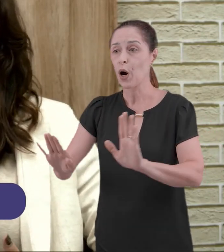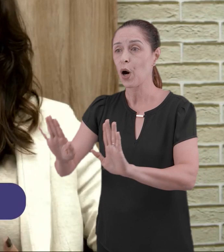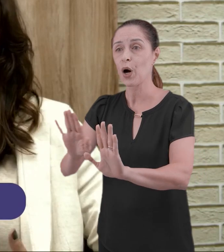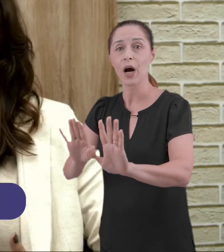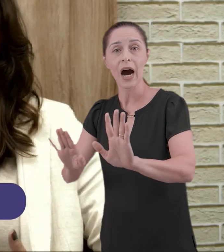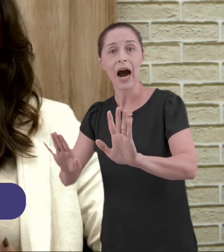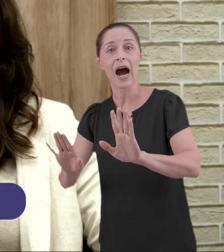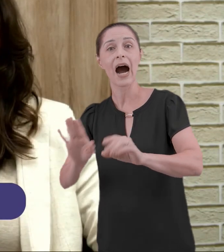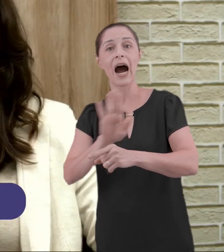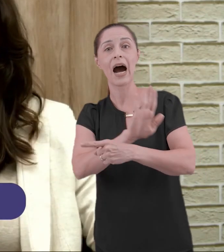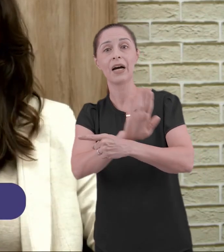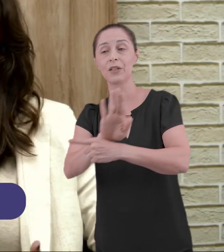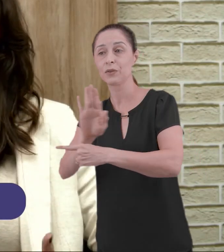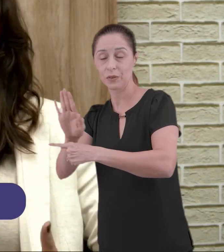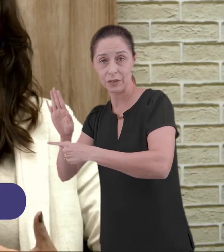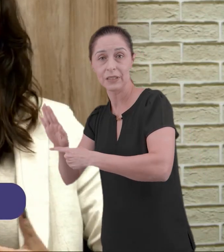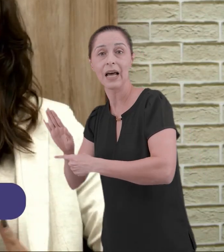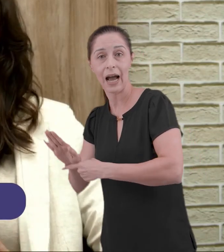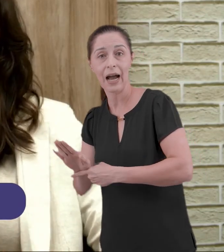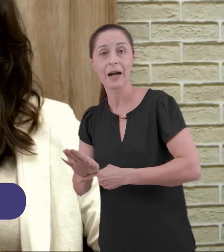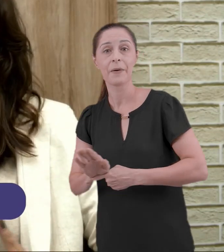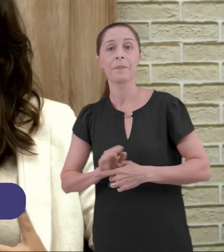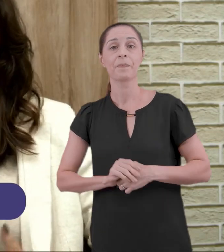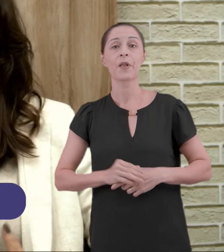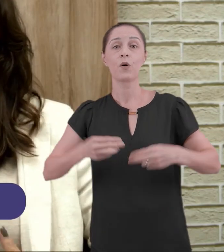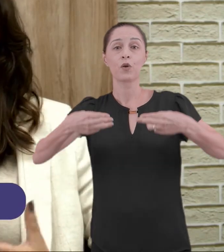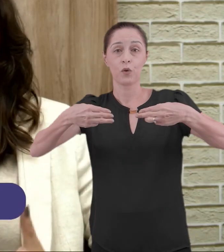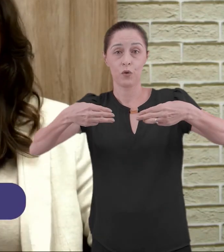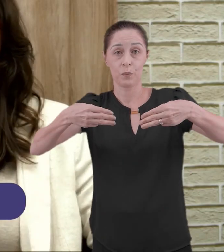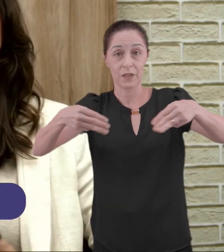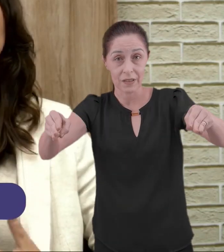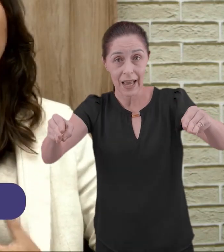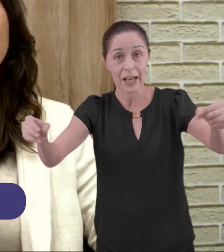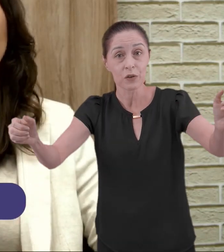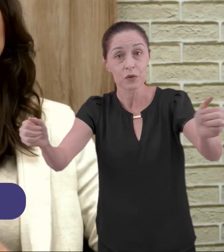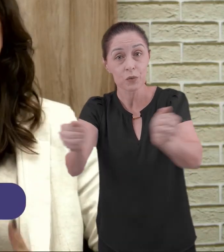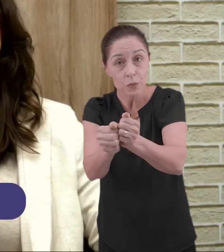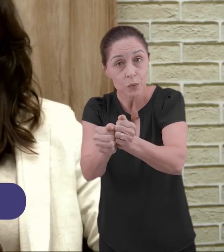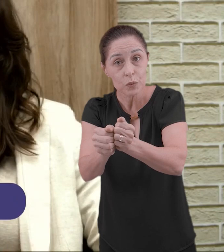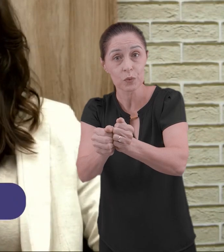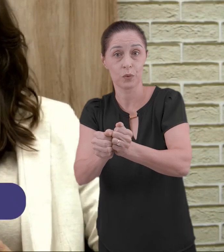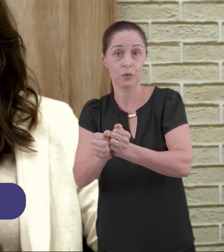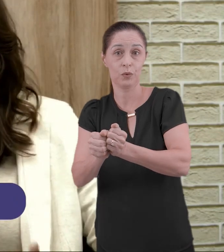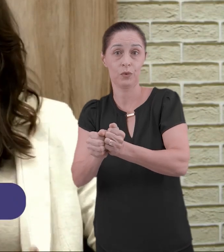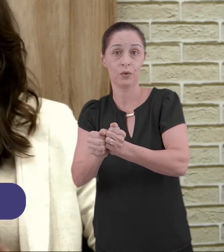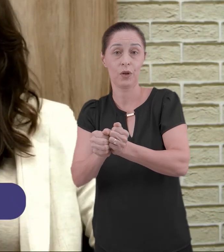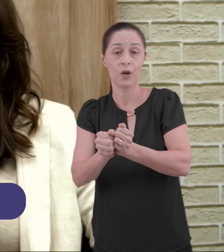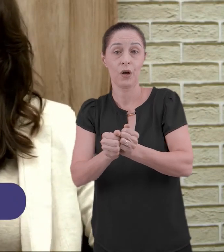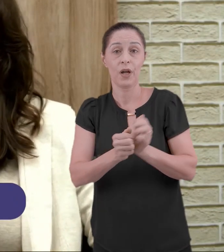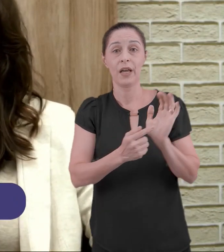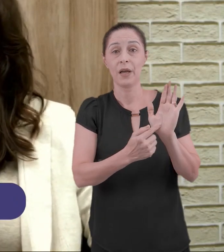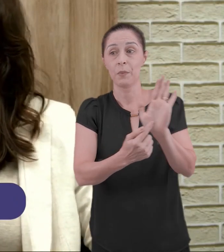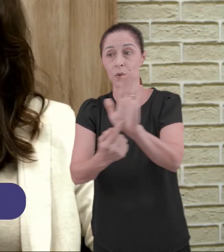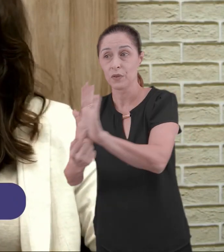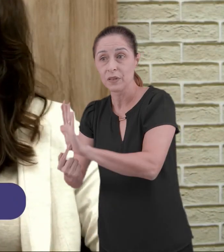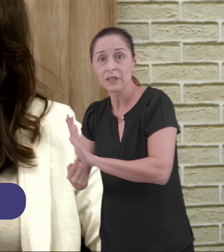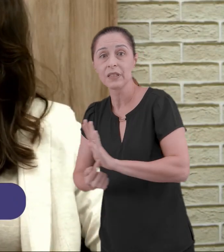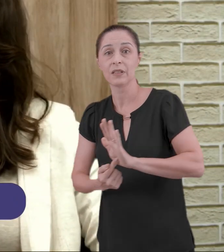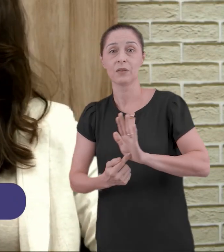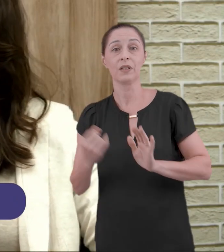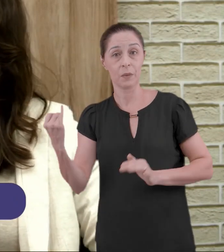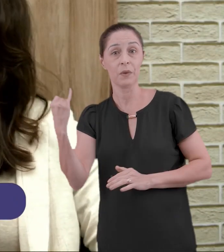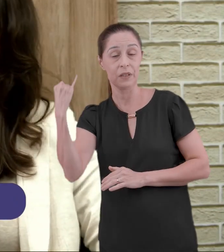importante que as lideranças dos ministérios, né, estejam engajadas e passando essa visão para toda a membresia, né, da